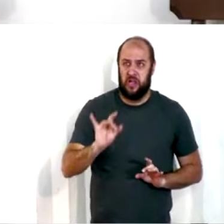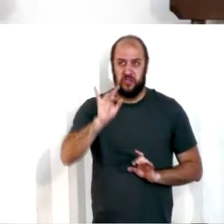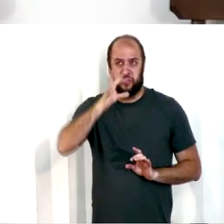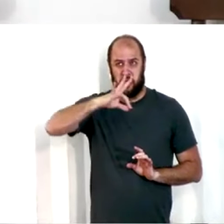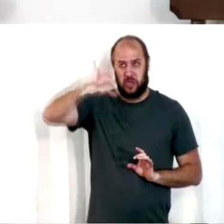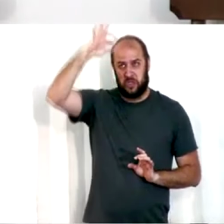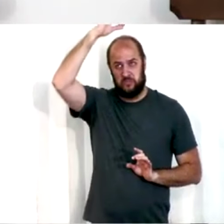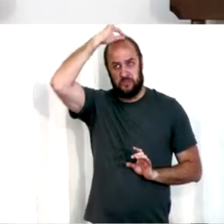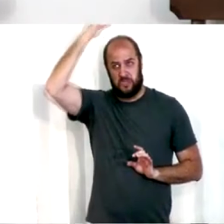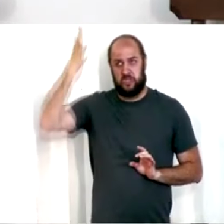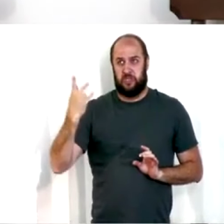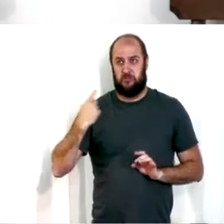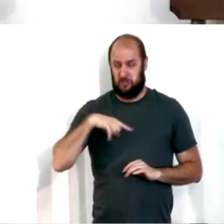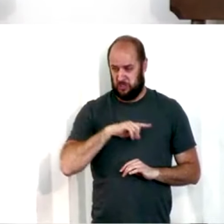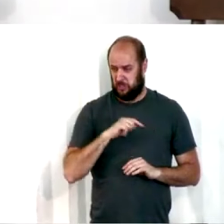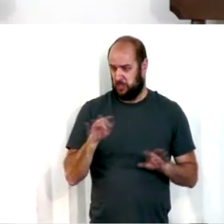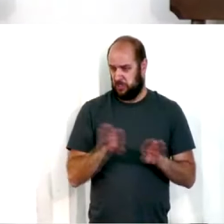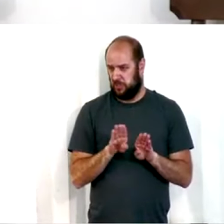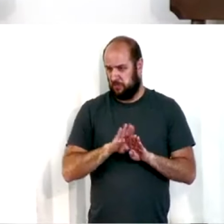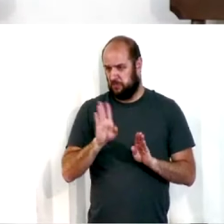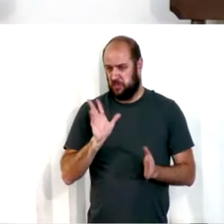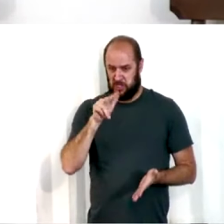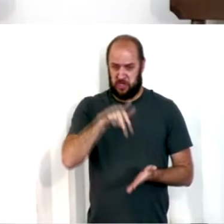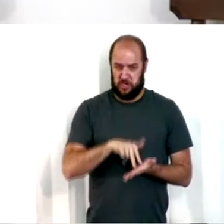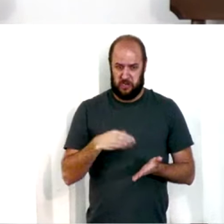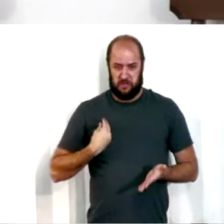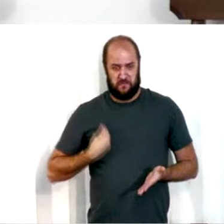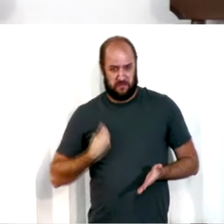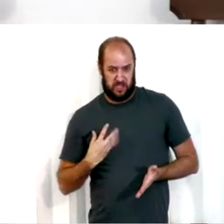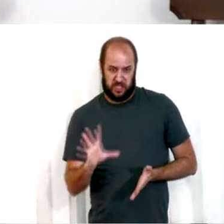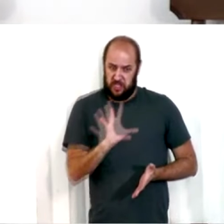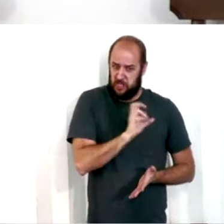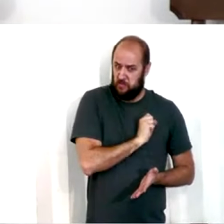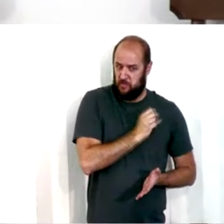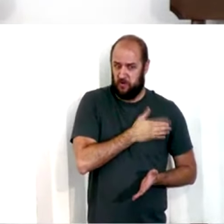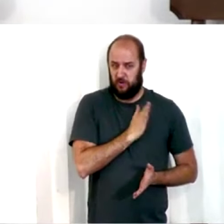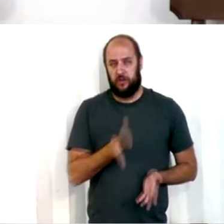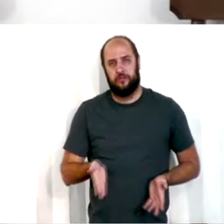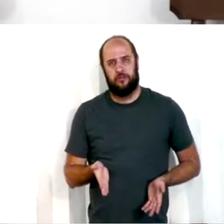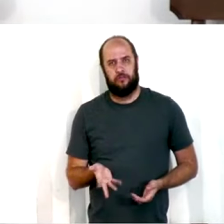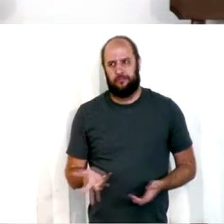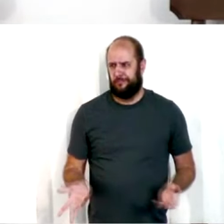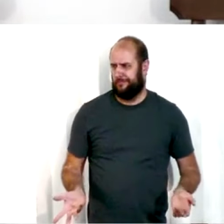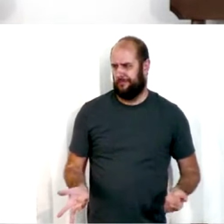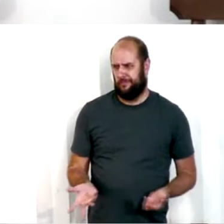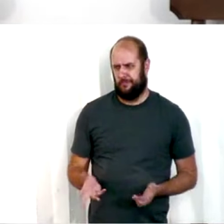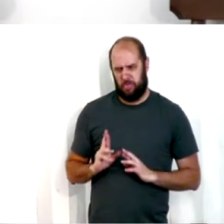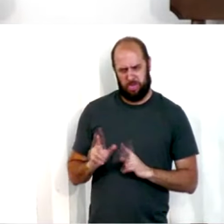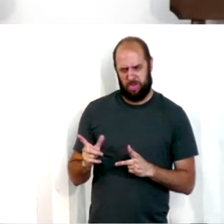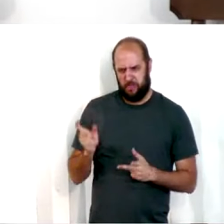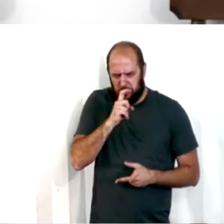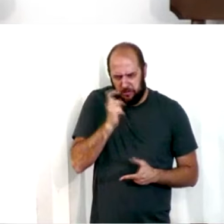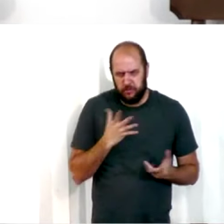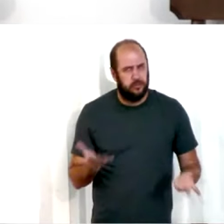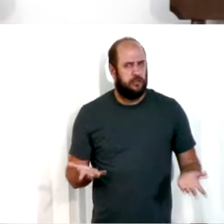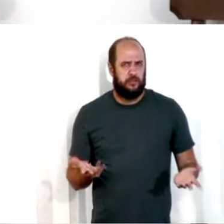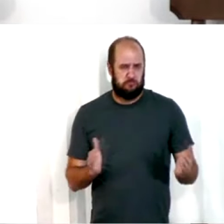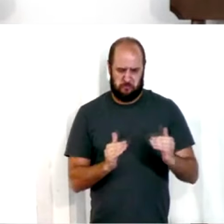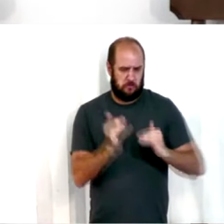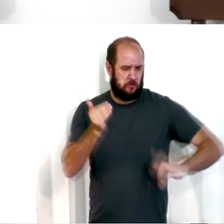espiritualmente, assim como nós precisamos ressuscitar a verdade, o amor no nosso coração. Isso é mentira, isso é claro que é